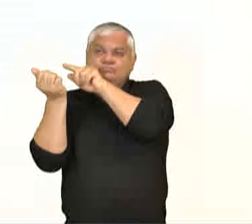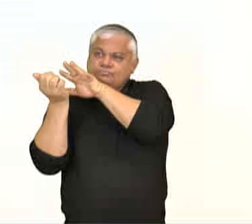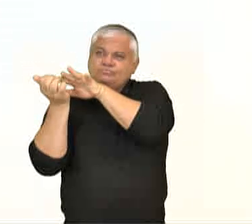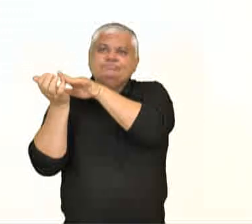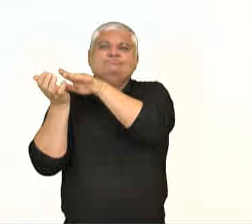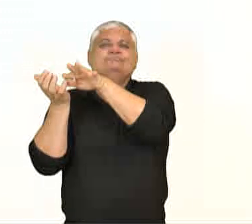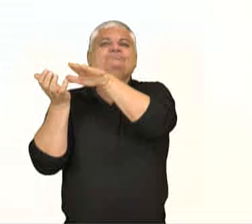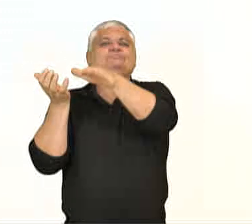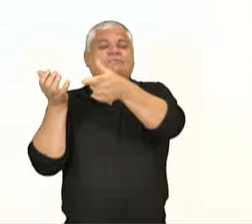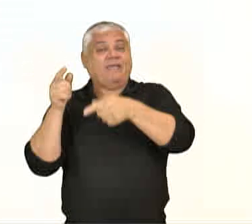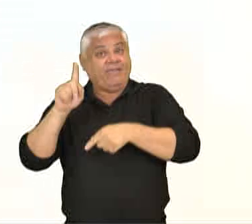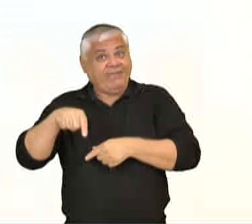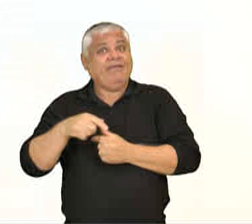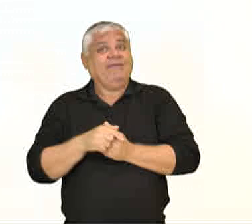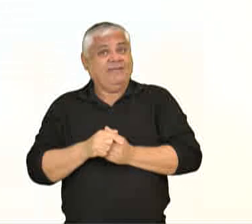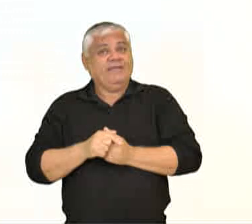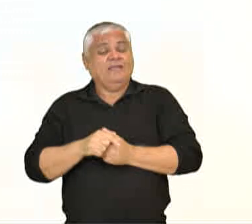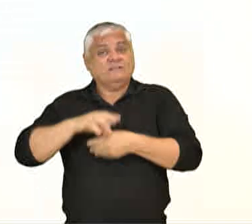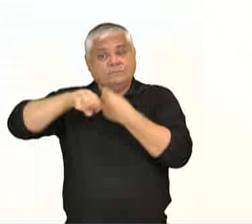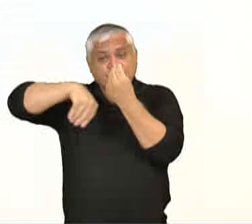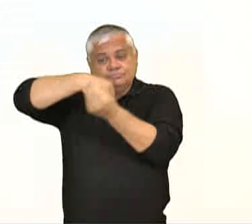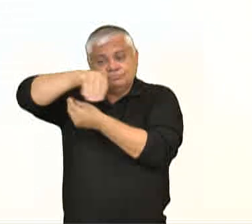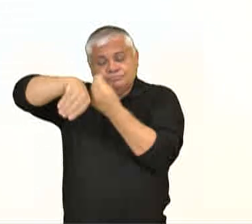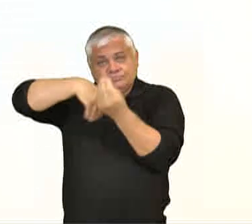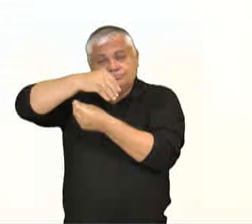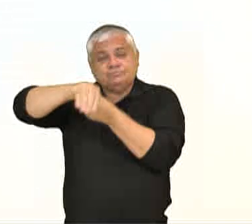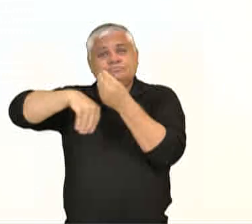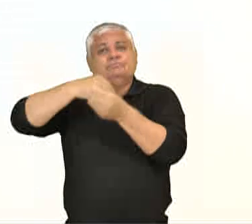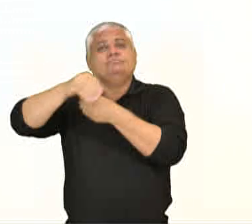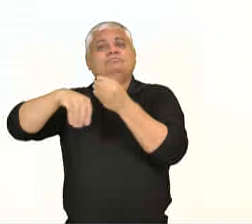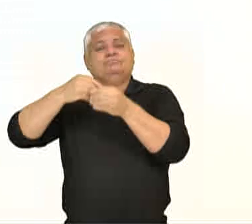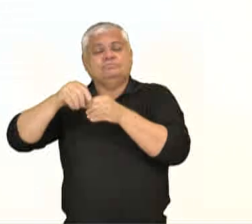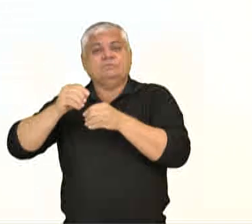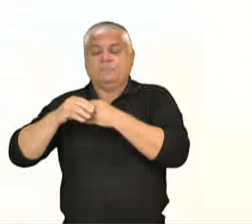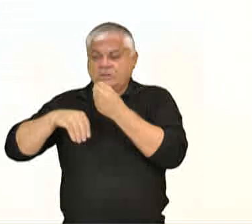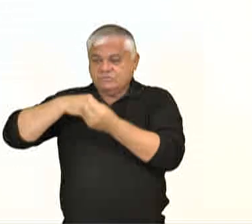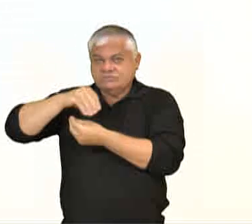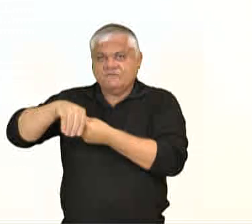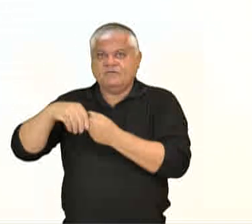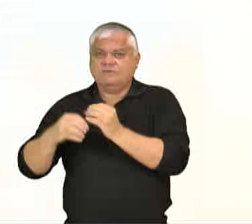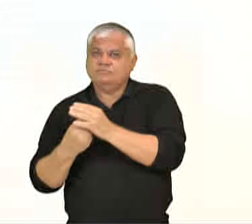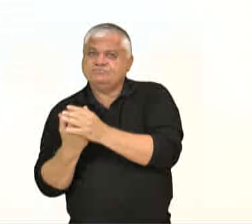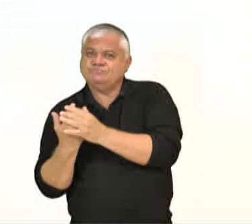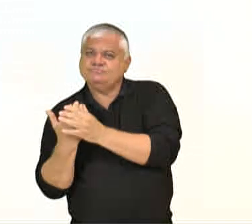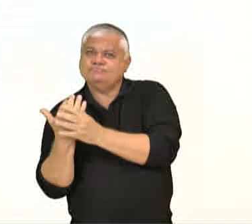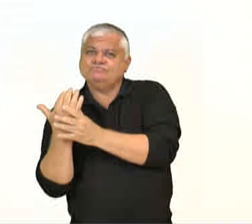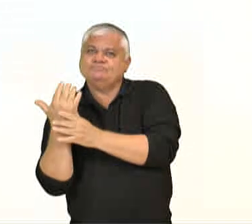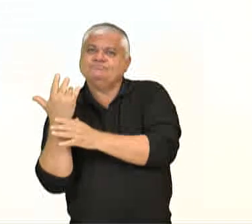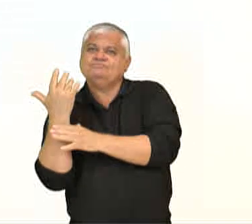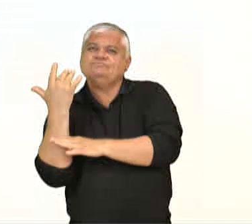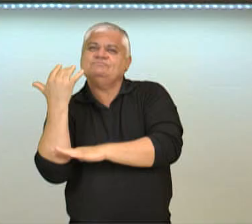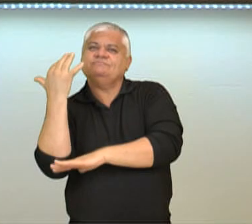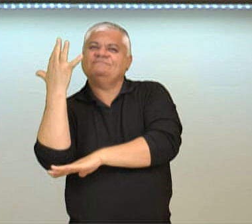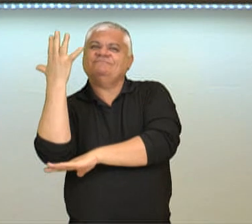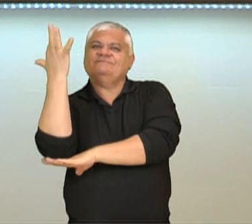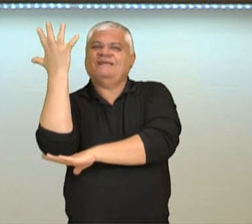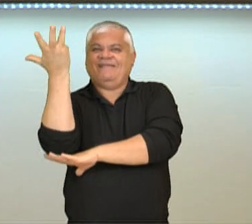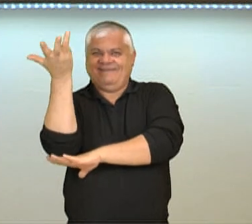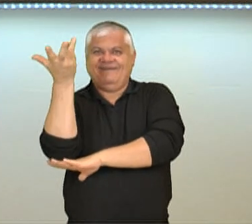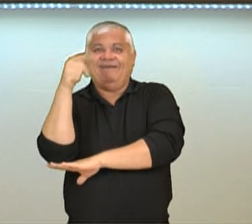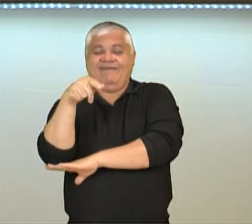respiração celular é produzida a energia para o desenvolvimento da planta. Então, através